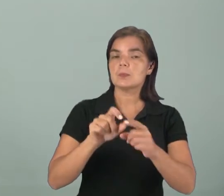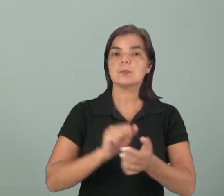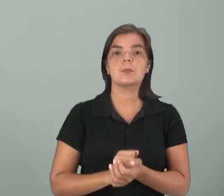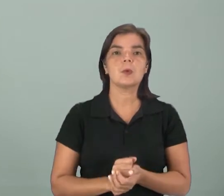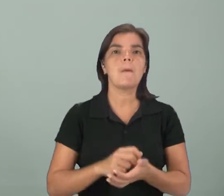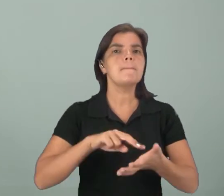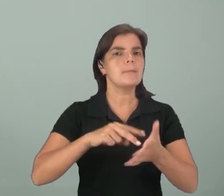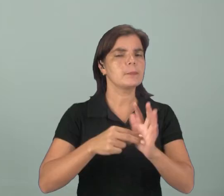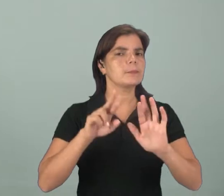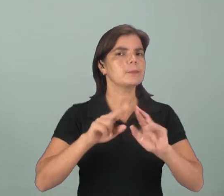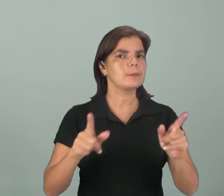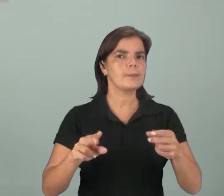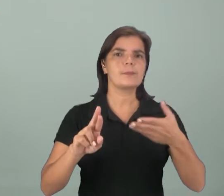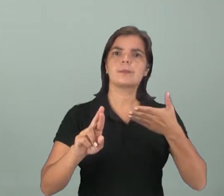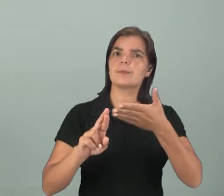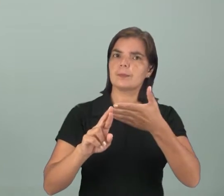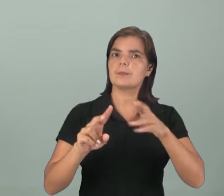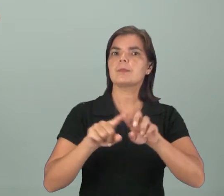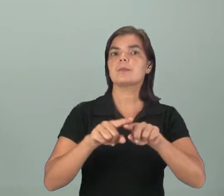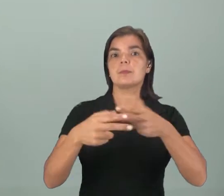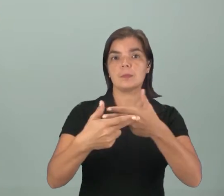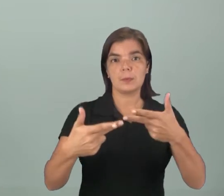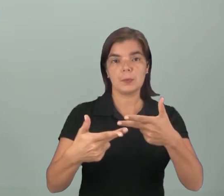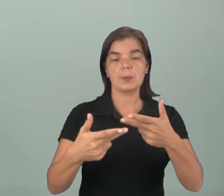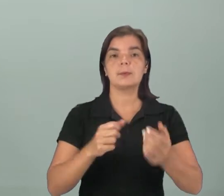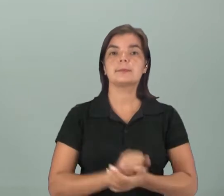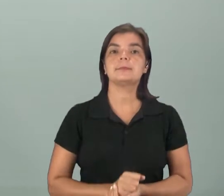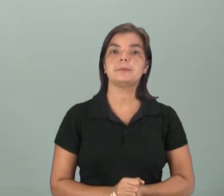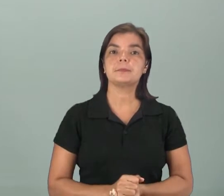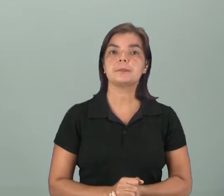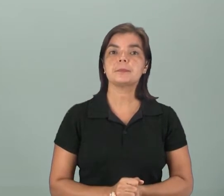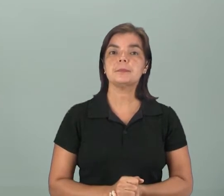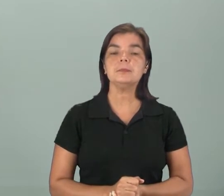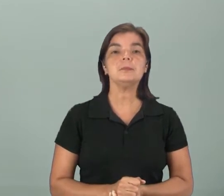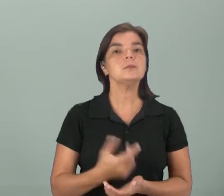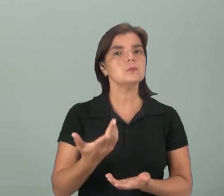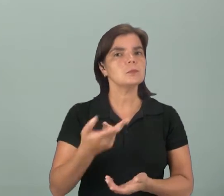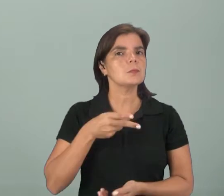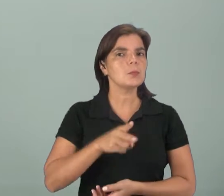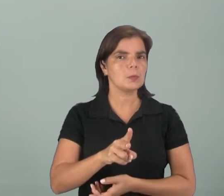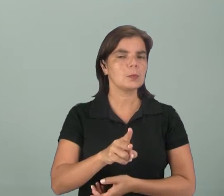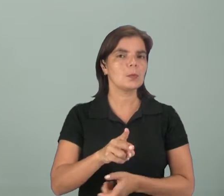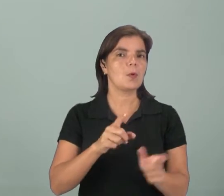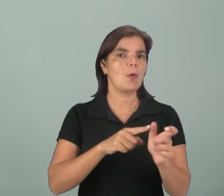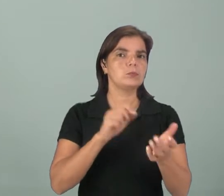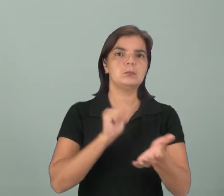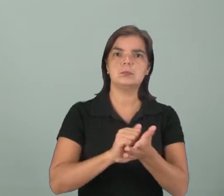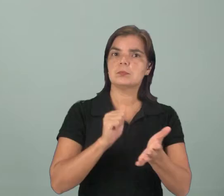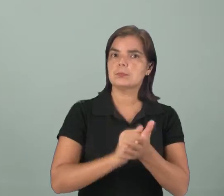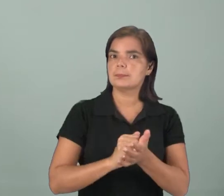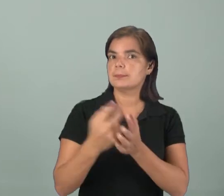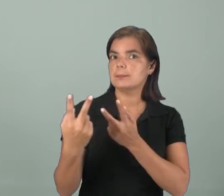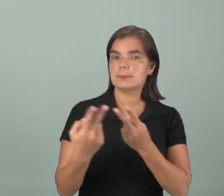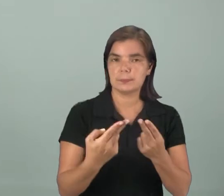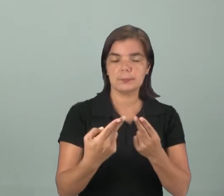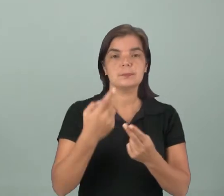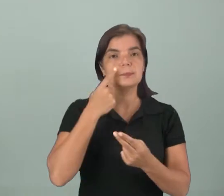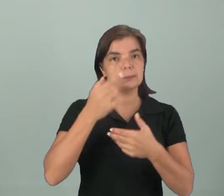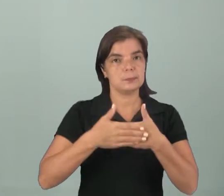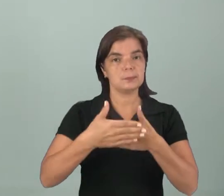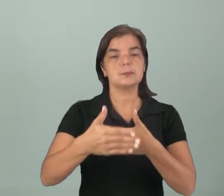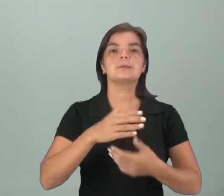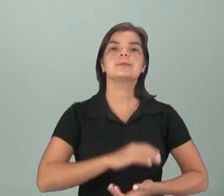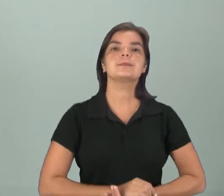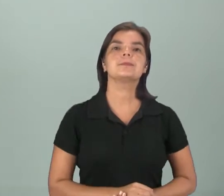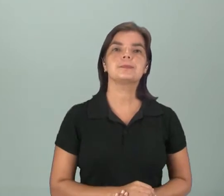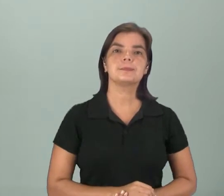e pode fazer referência a duas coisas diferentes e continuar com a mesma escrita, que a gente vai ver isso mais à